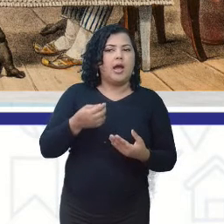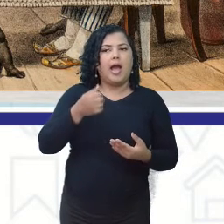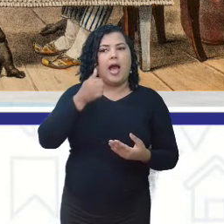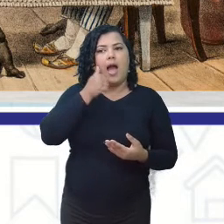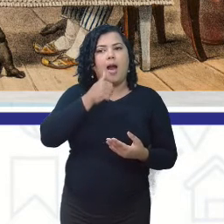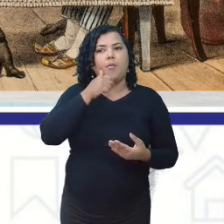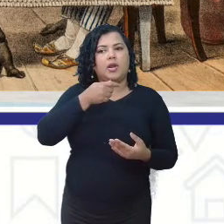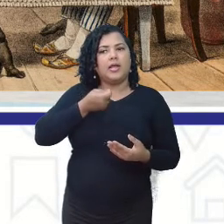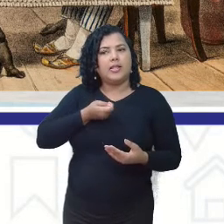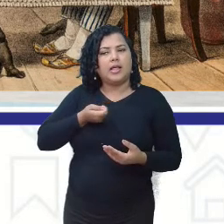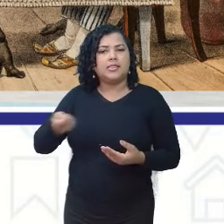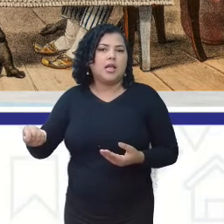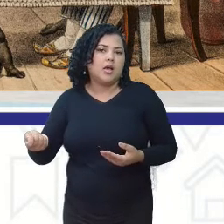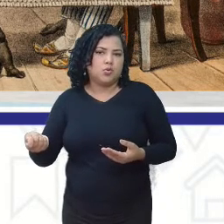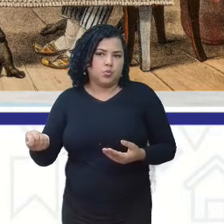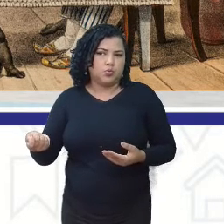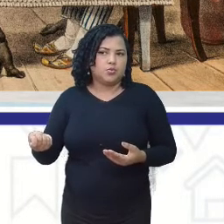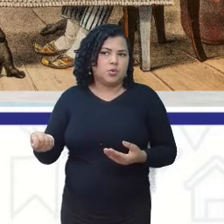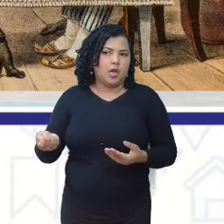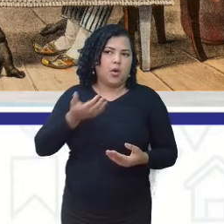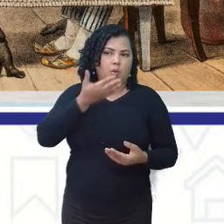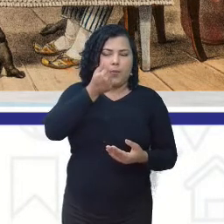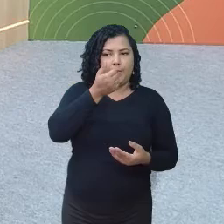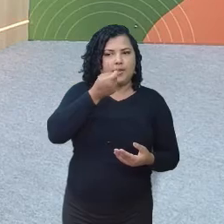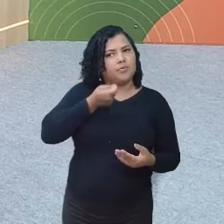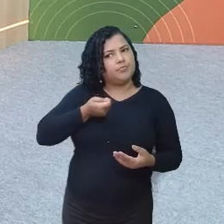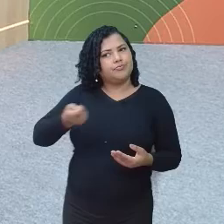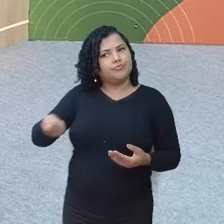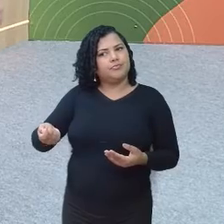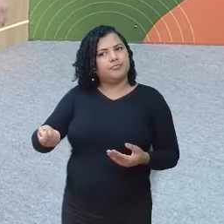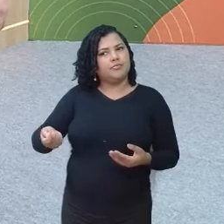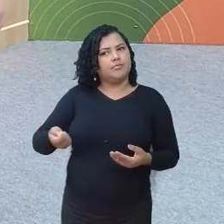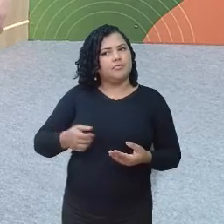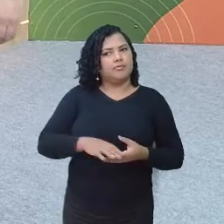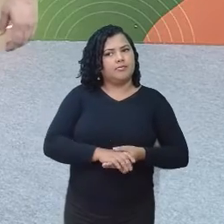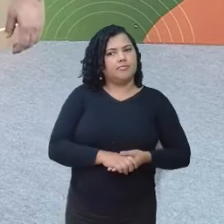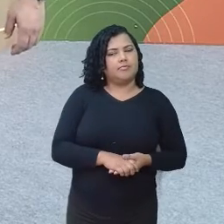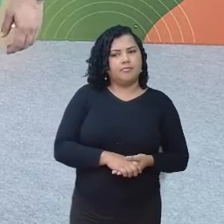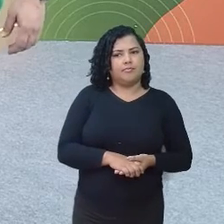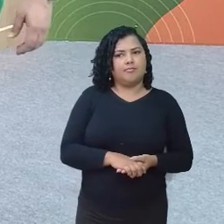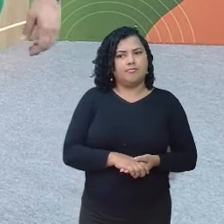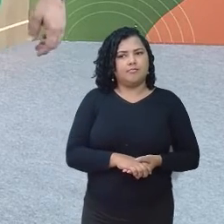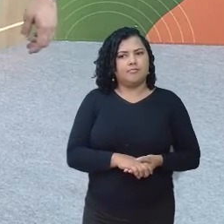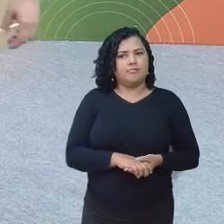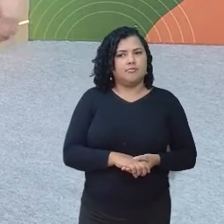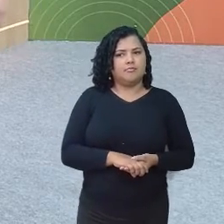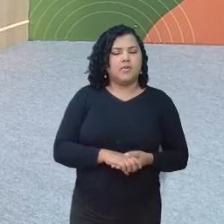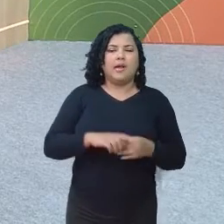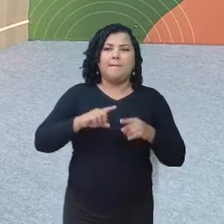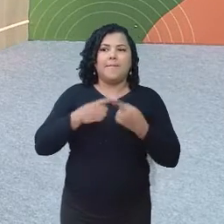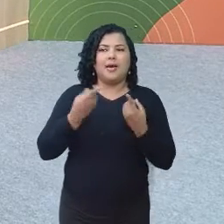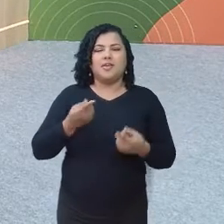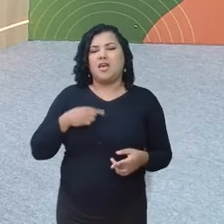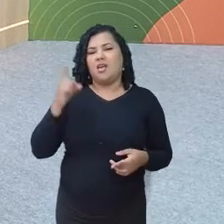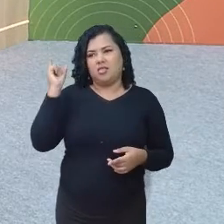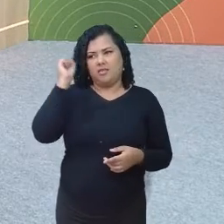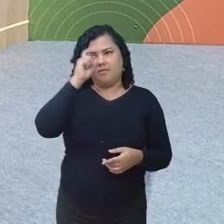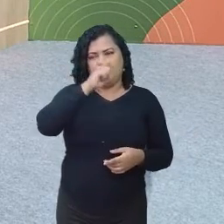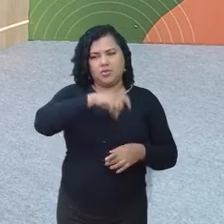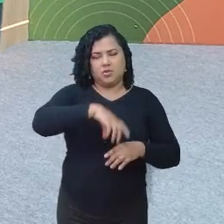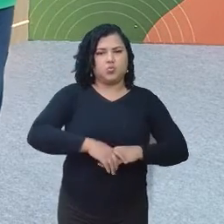com parte, né, da comida ali dos senhores, né? Mas isso era raro.